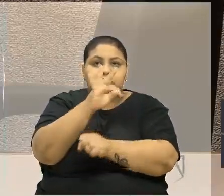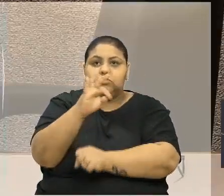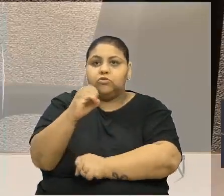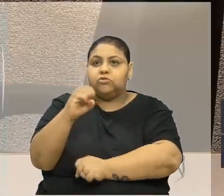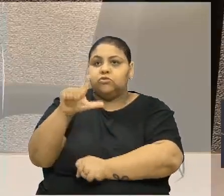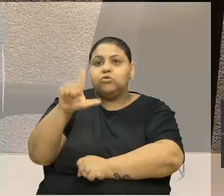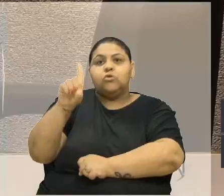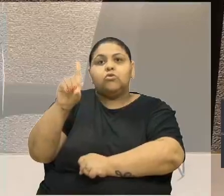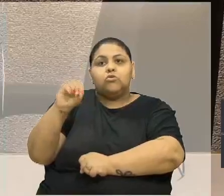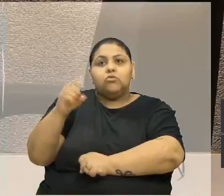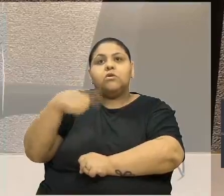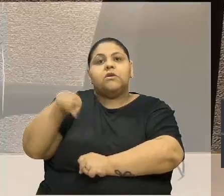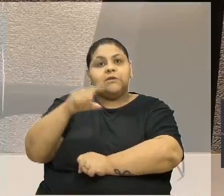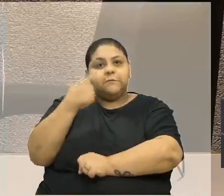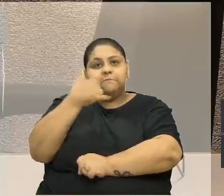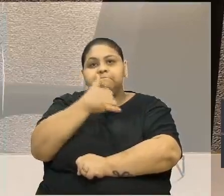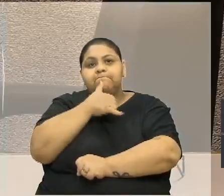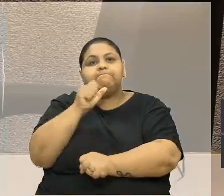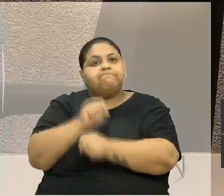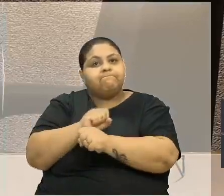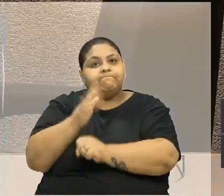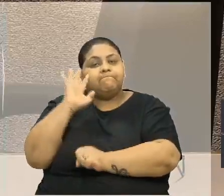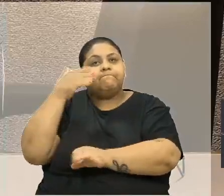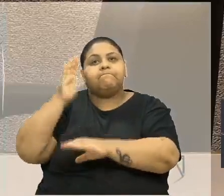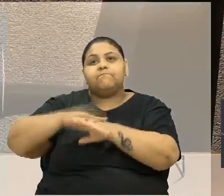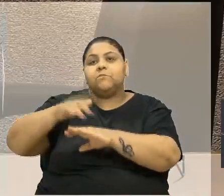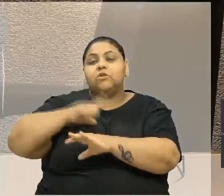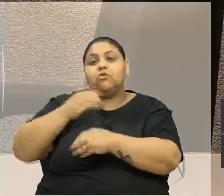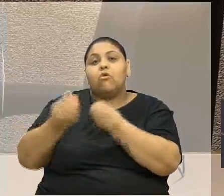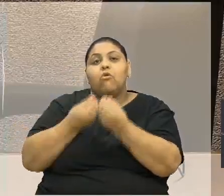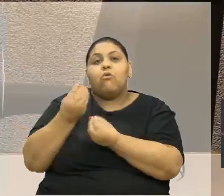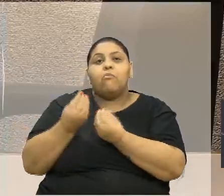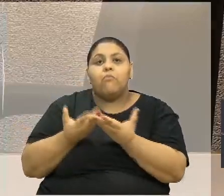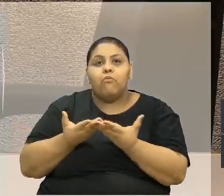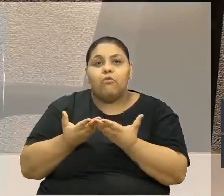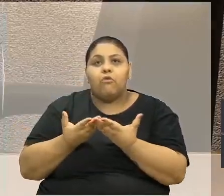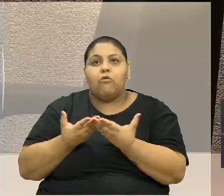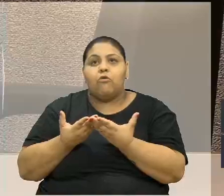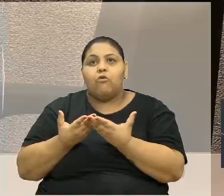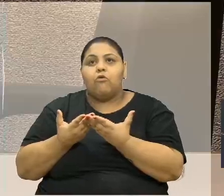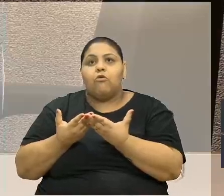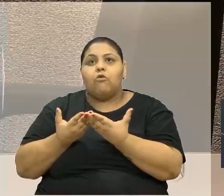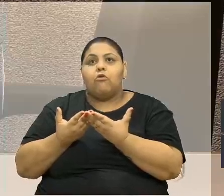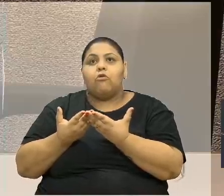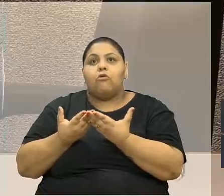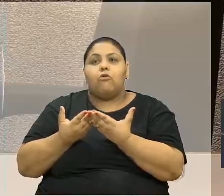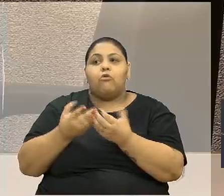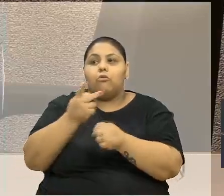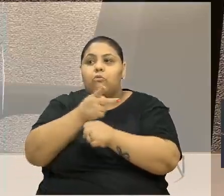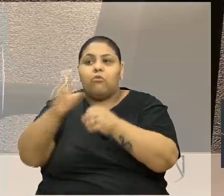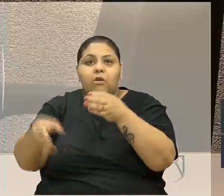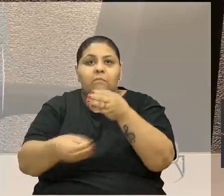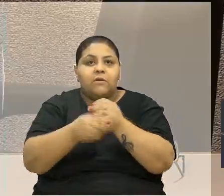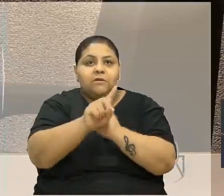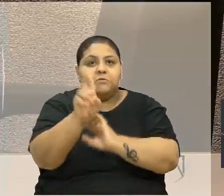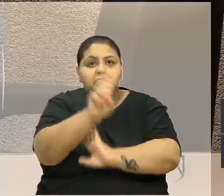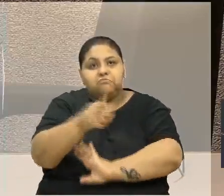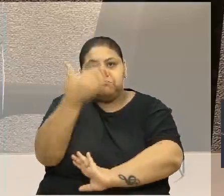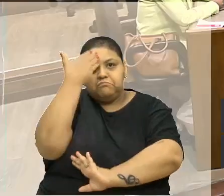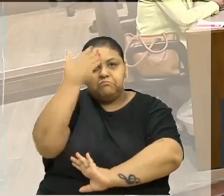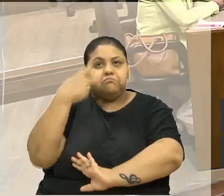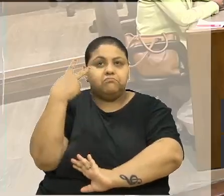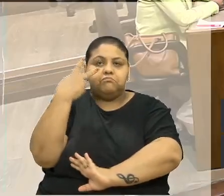a gente espera que isso não aconteça mais. Senão não tem por que a gente sair daqui, buscar emenda, se as emendas não são usadas. Obrigado,